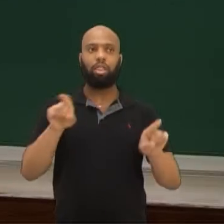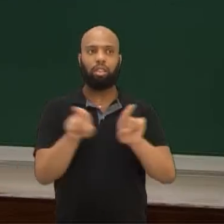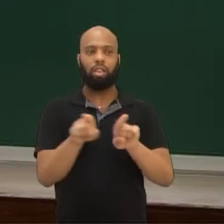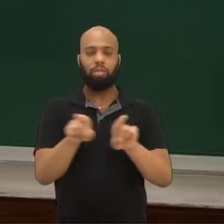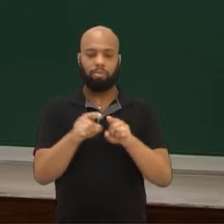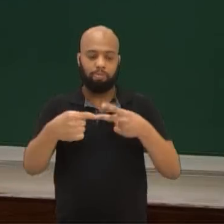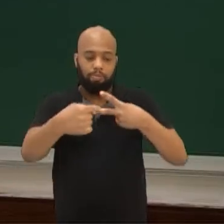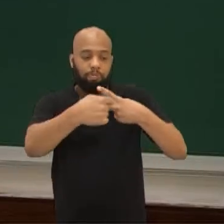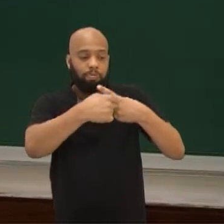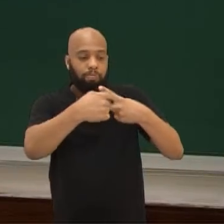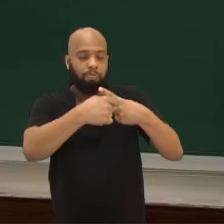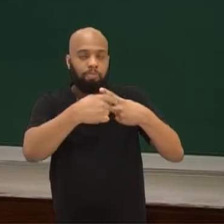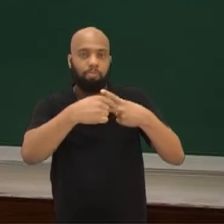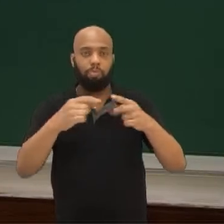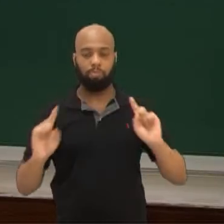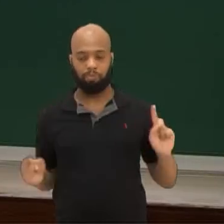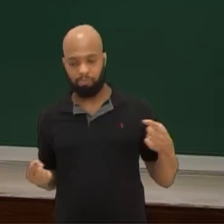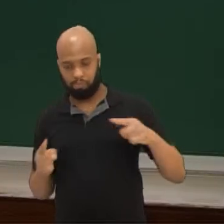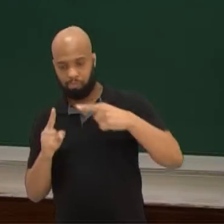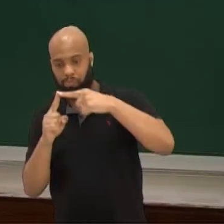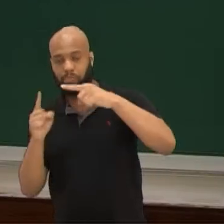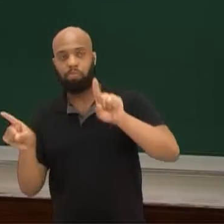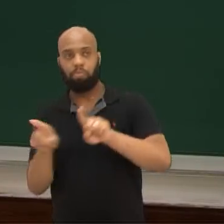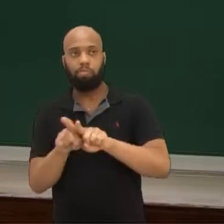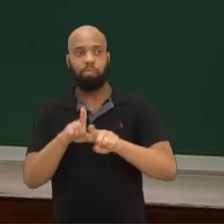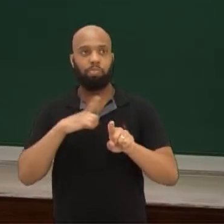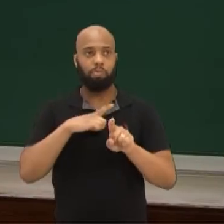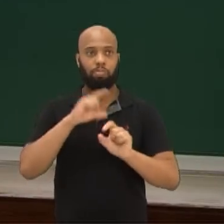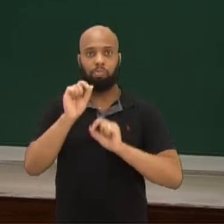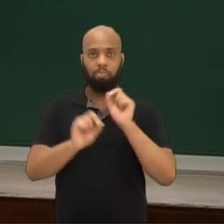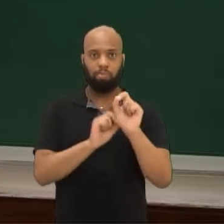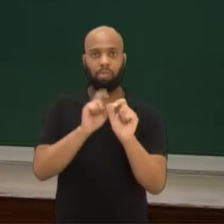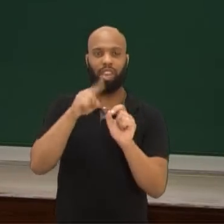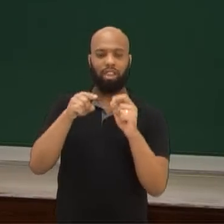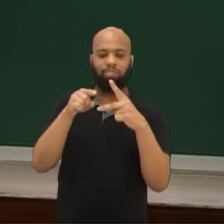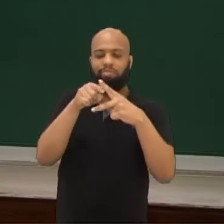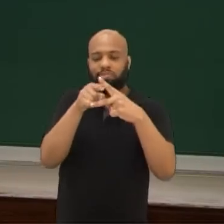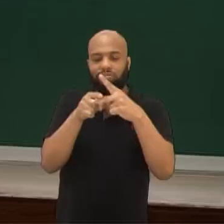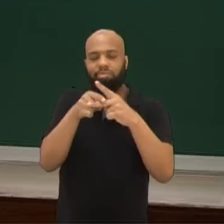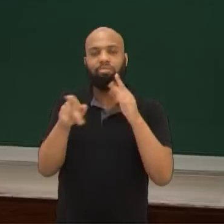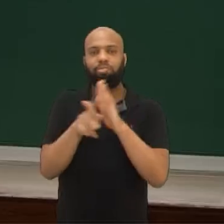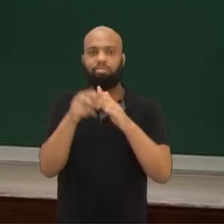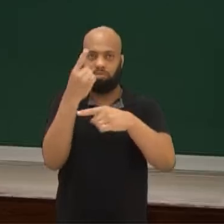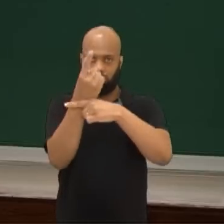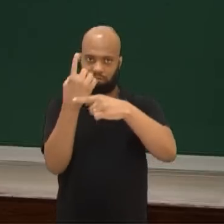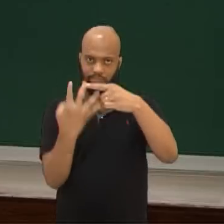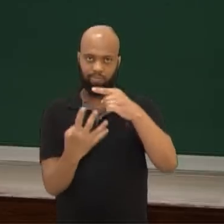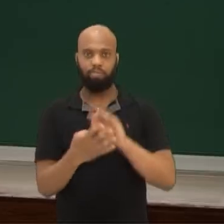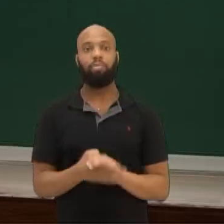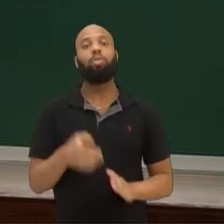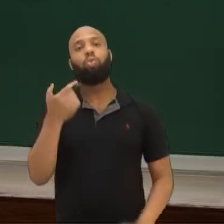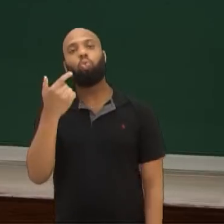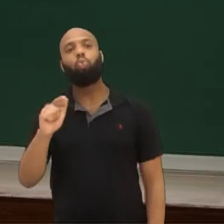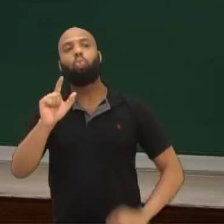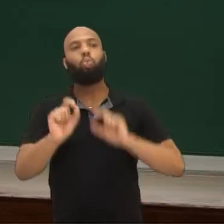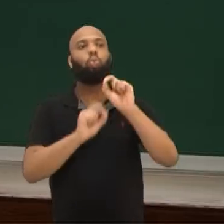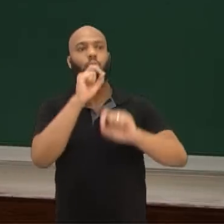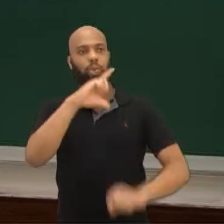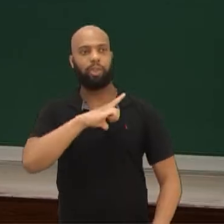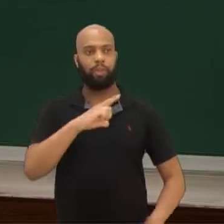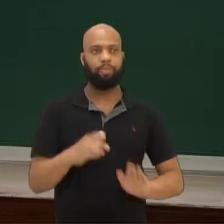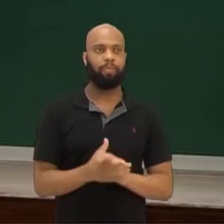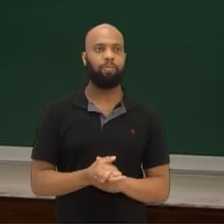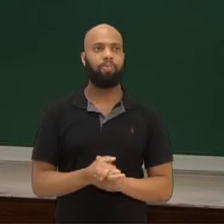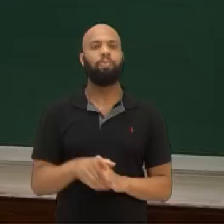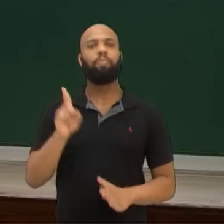né? Que é o encontro, e aqui a minha angulação de 1/4 da volta, certo? A próxima angulação